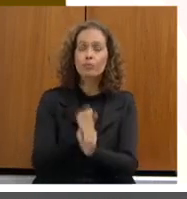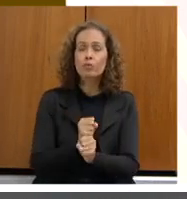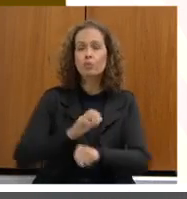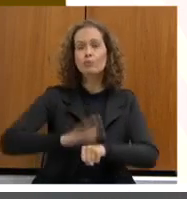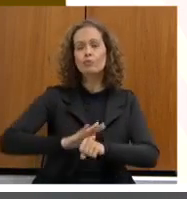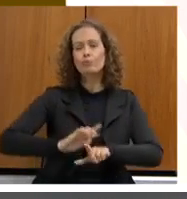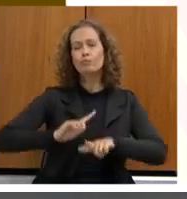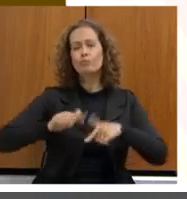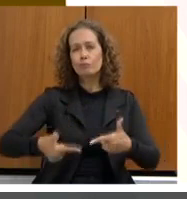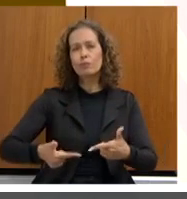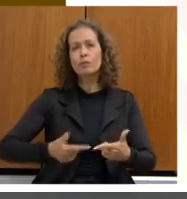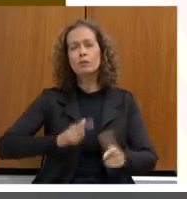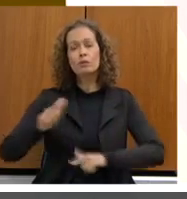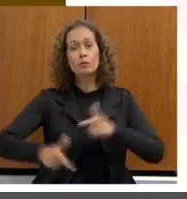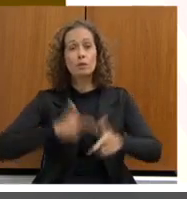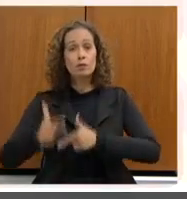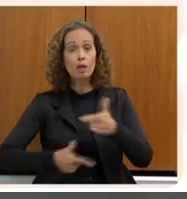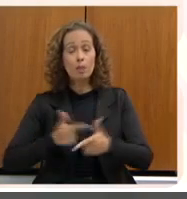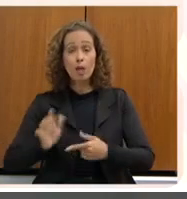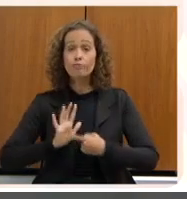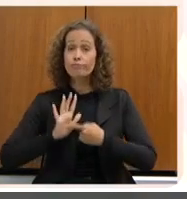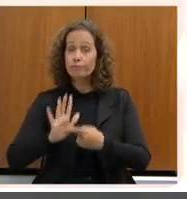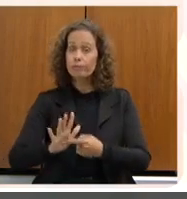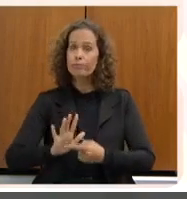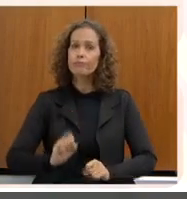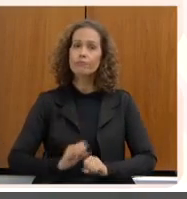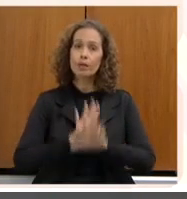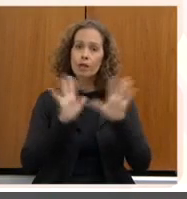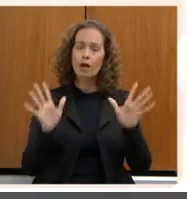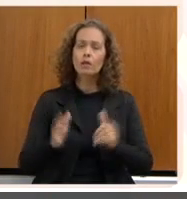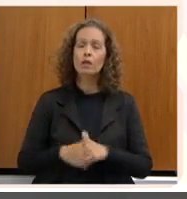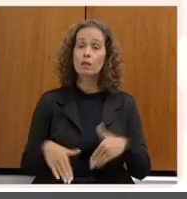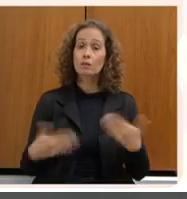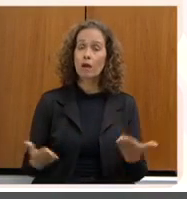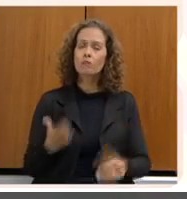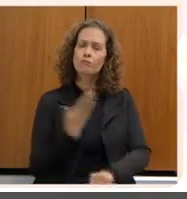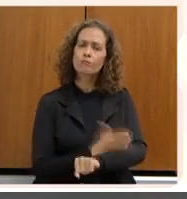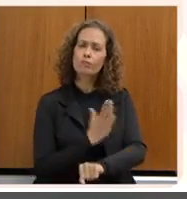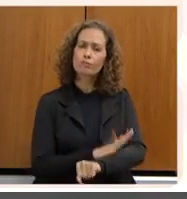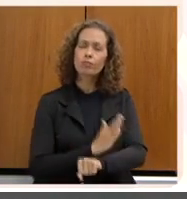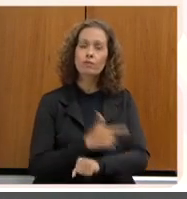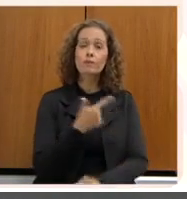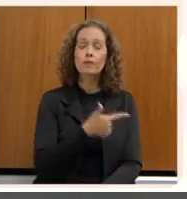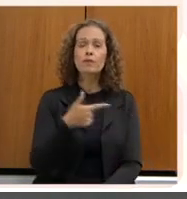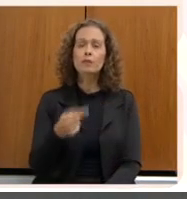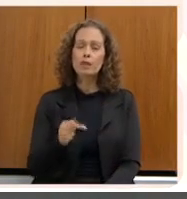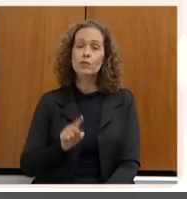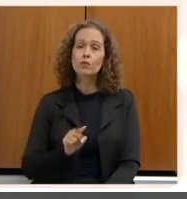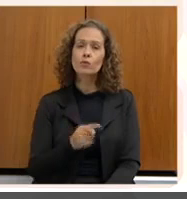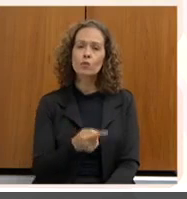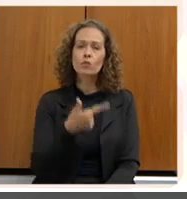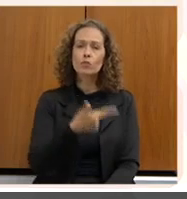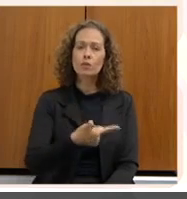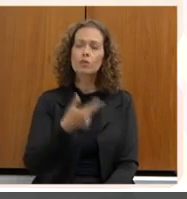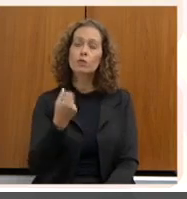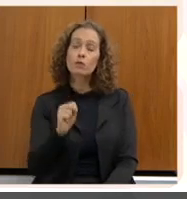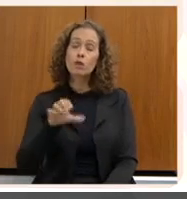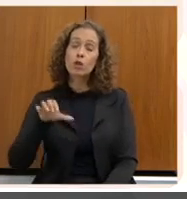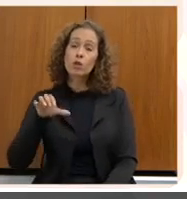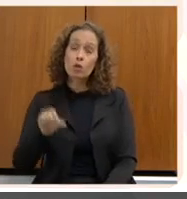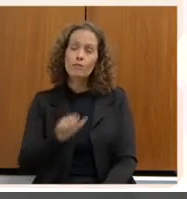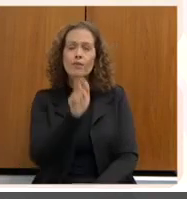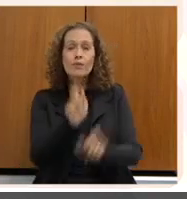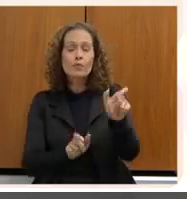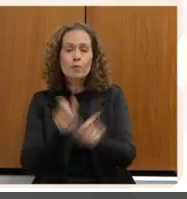nossas é essa transparência bom para treinamento nós entregamos 27 1239 militares